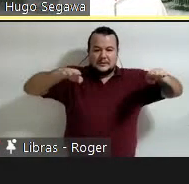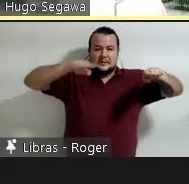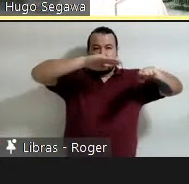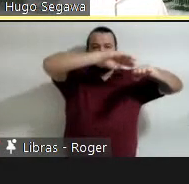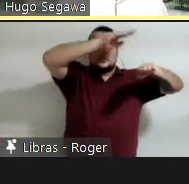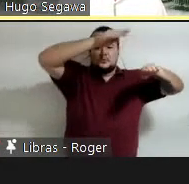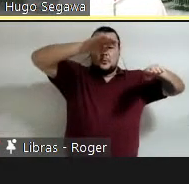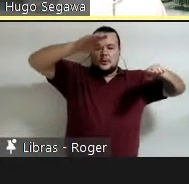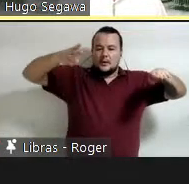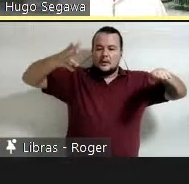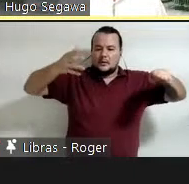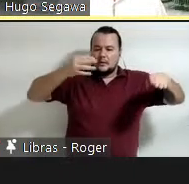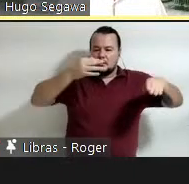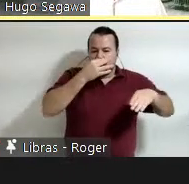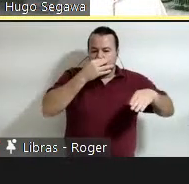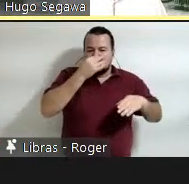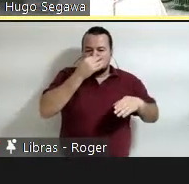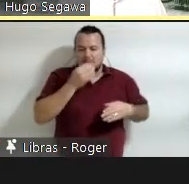E esses